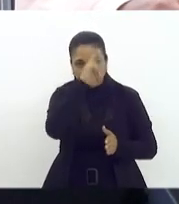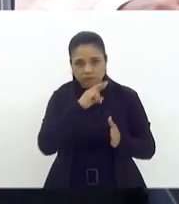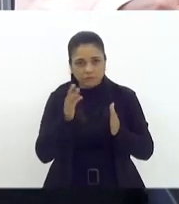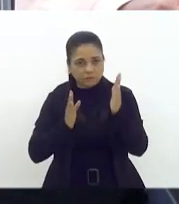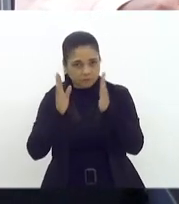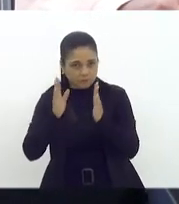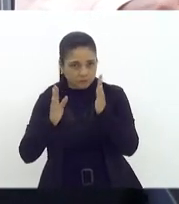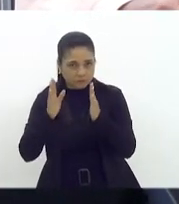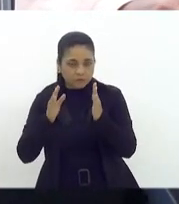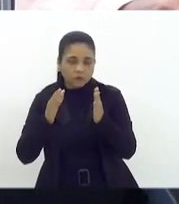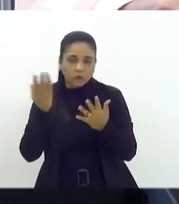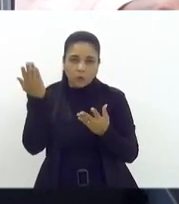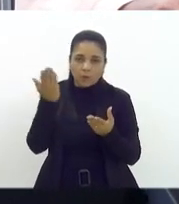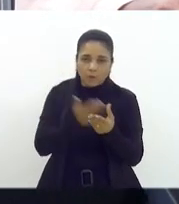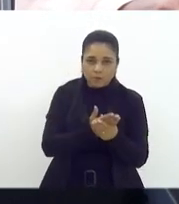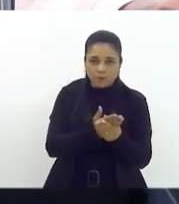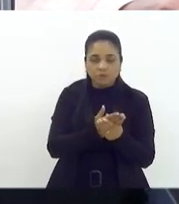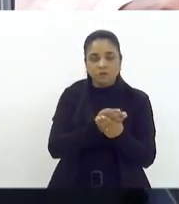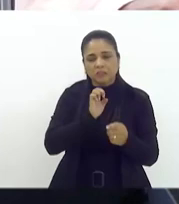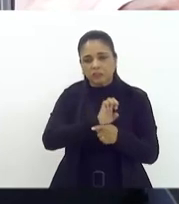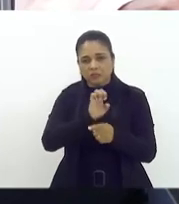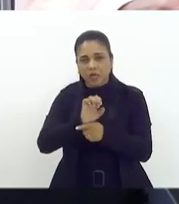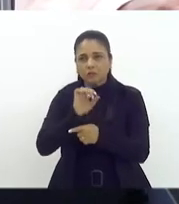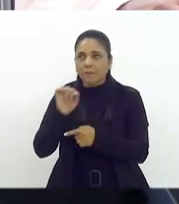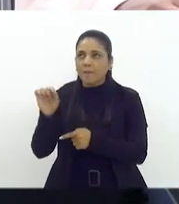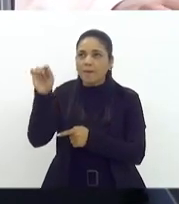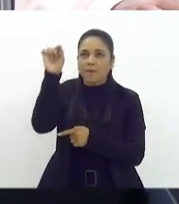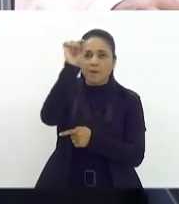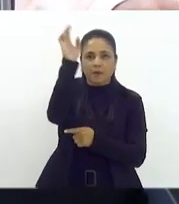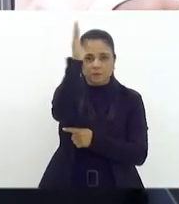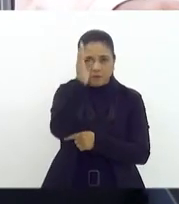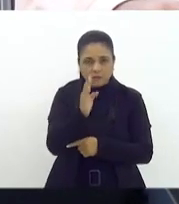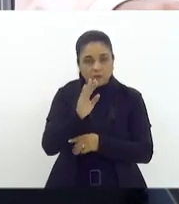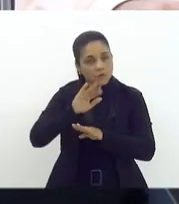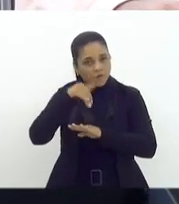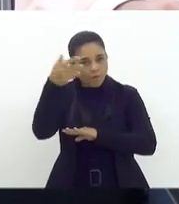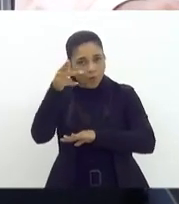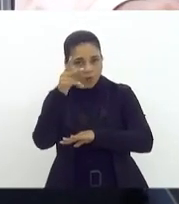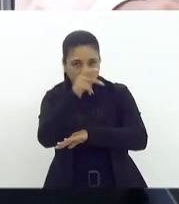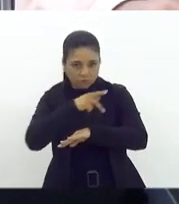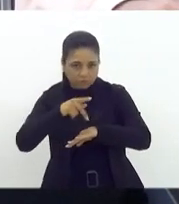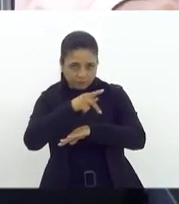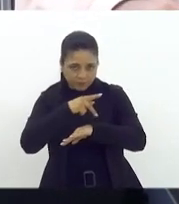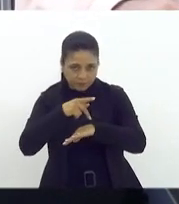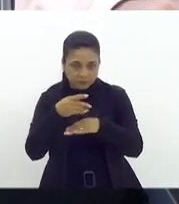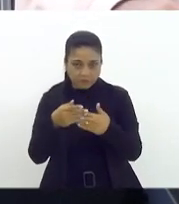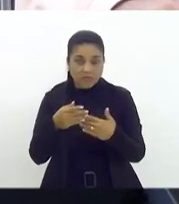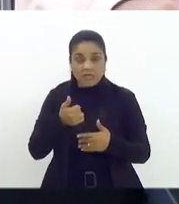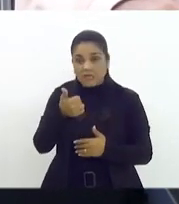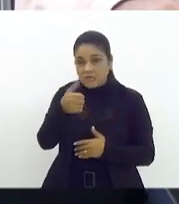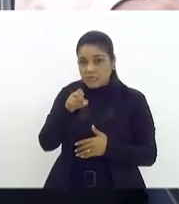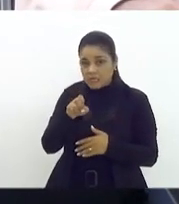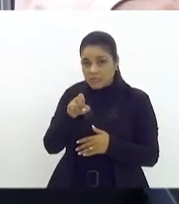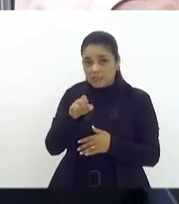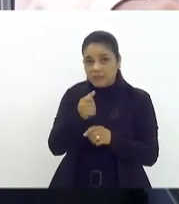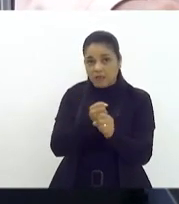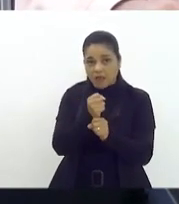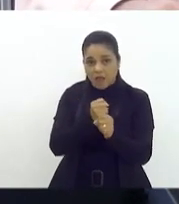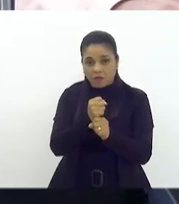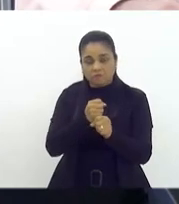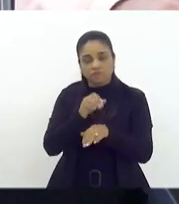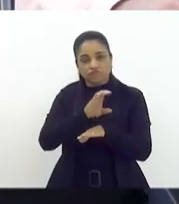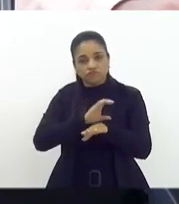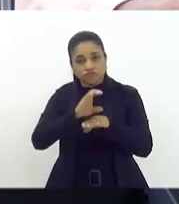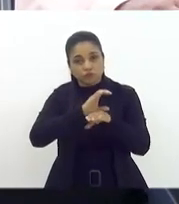processual em vários estados do Brasil bem como no exterior a mais de 15 anos vem ministrando cursos de